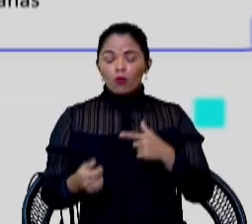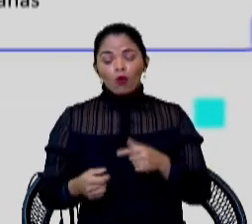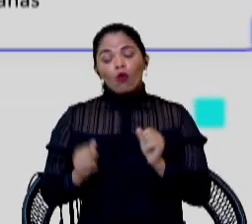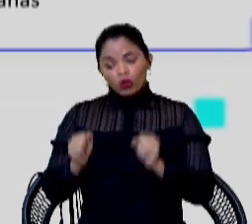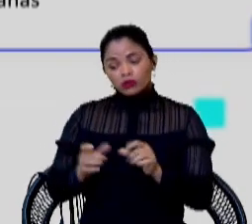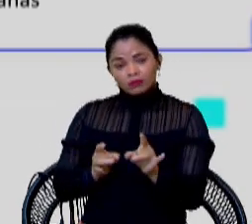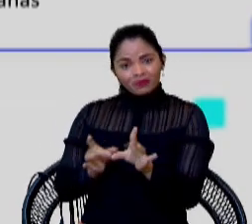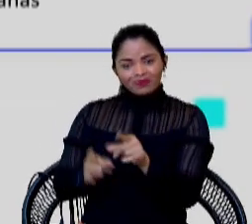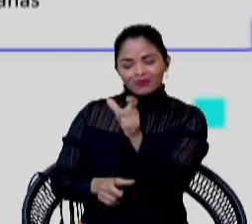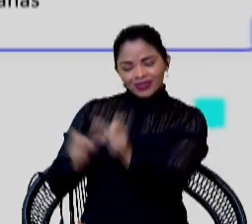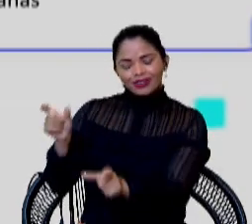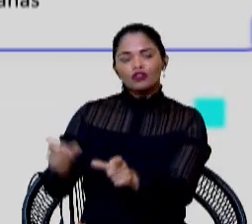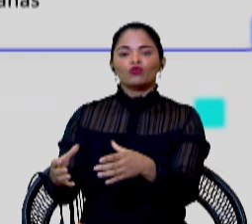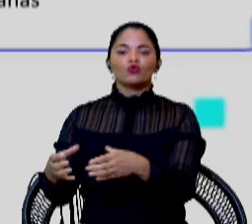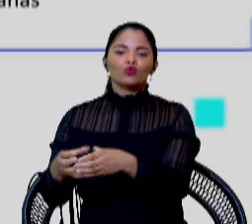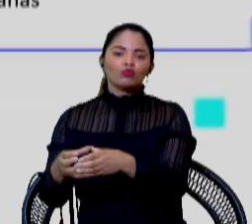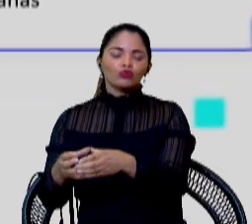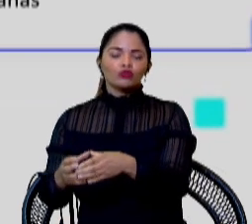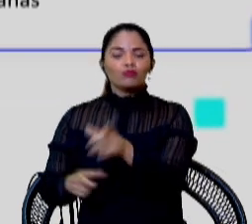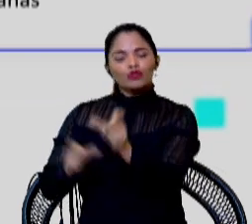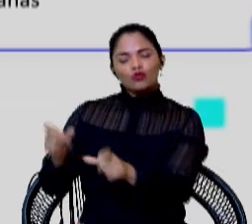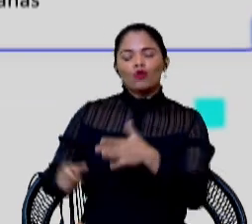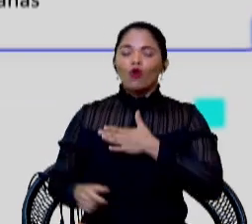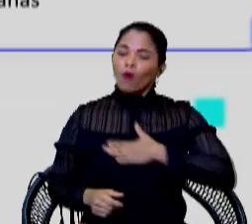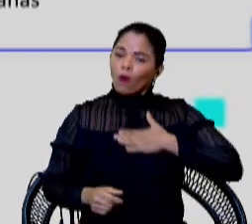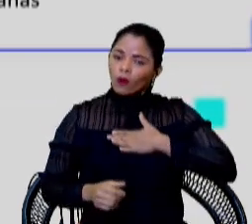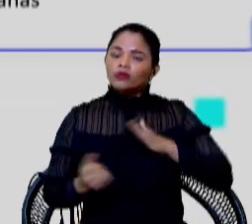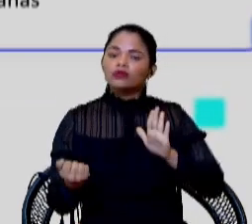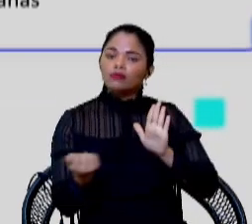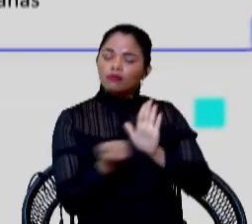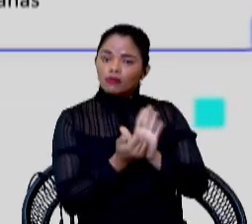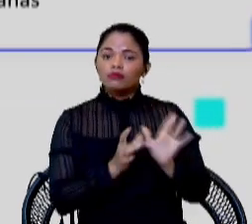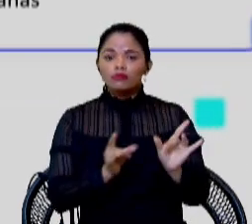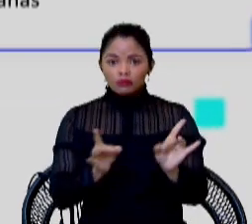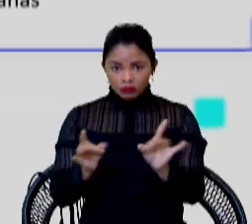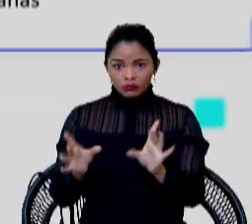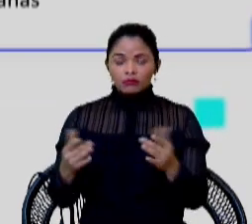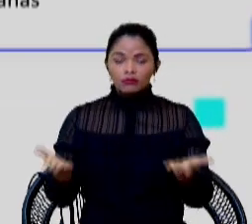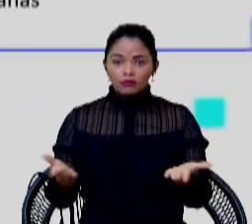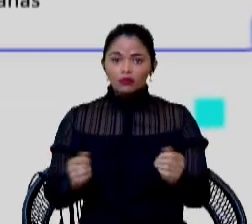Então, eu quero conversar com pessoas que gostam dessa marca que eu estou vendendo, por